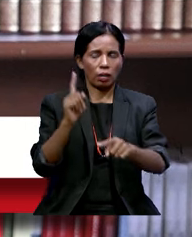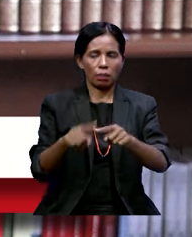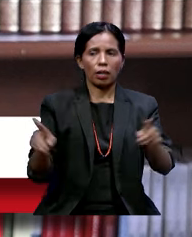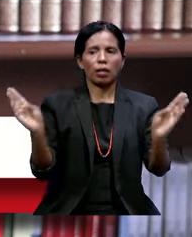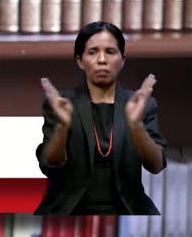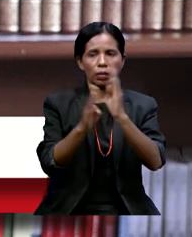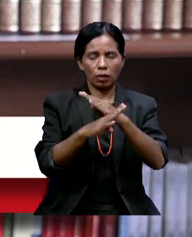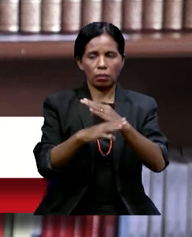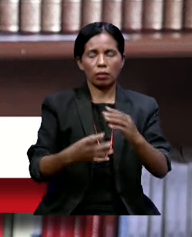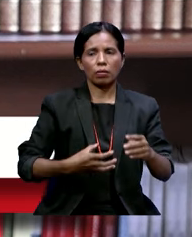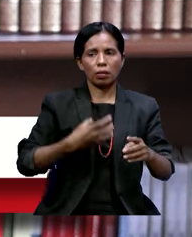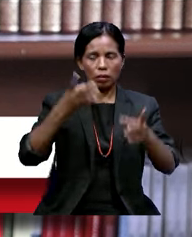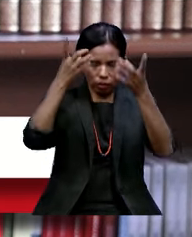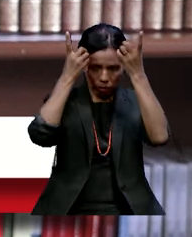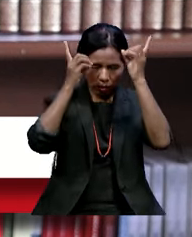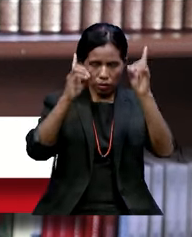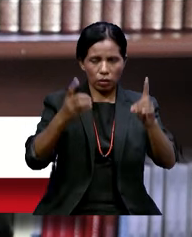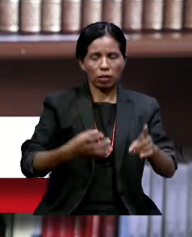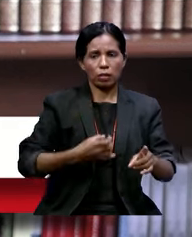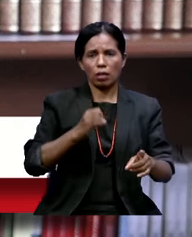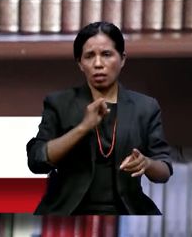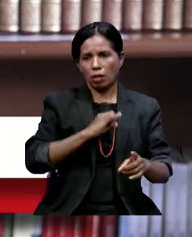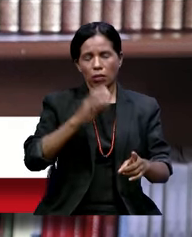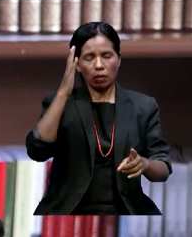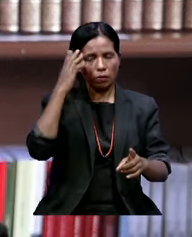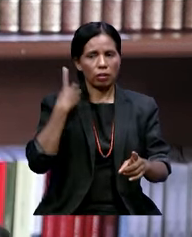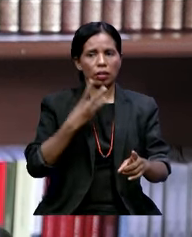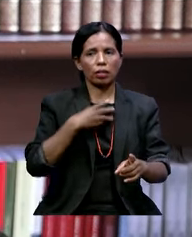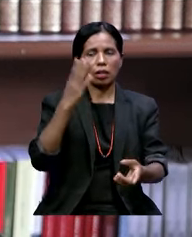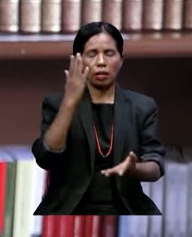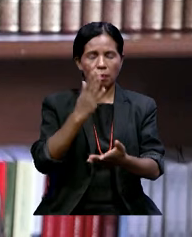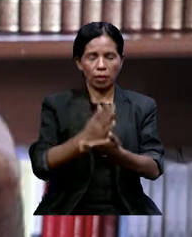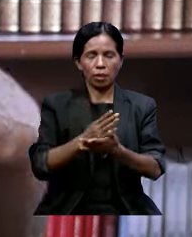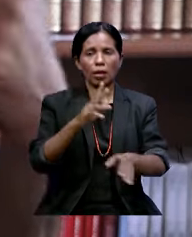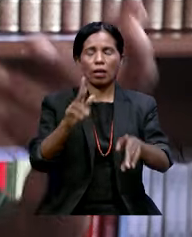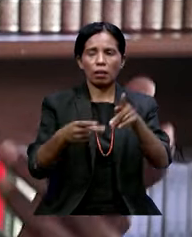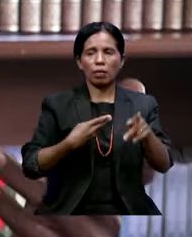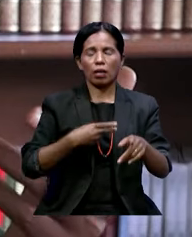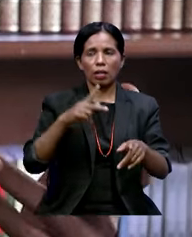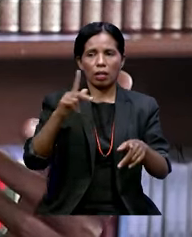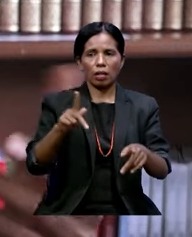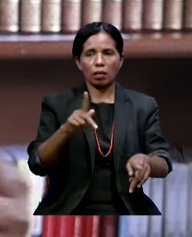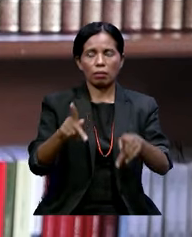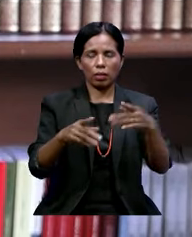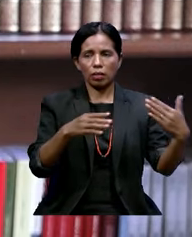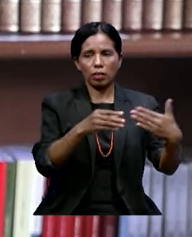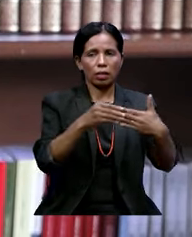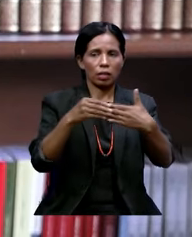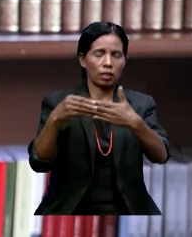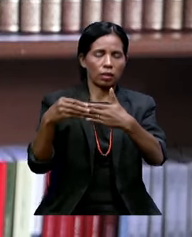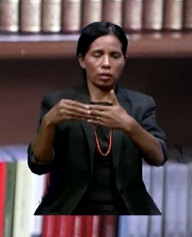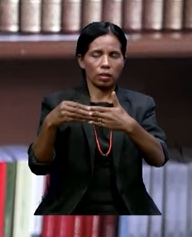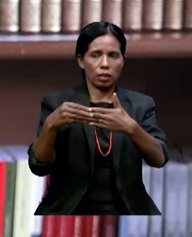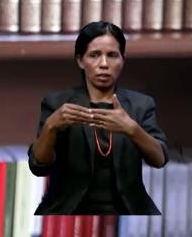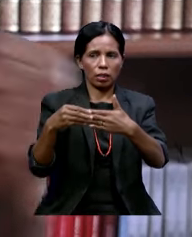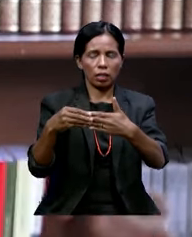hanesan emosional decisaun emosional ne hau hanoi ne ita hamate karakter ida nebe maka ema hakar bakar hukum o ema hakar bakar